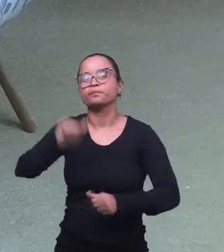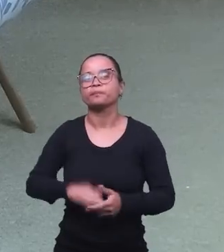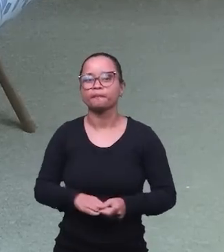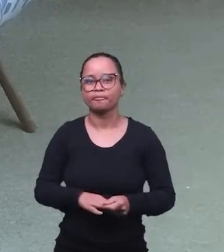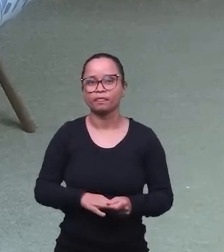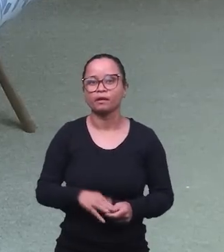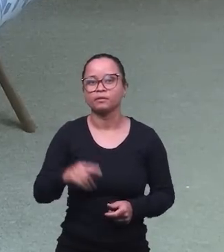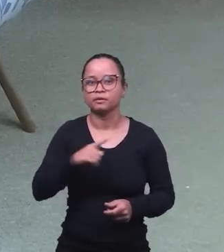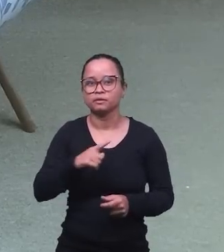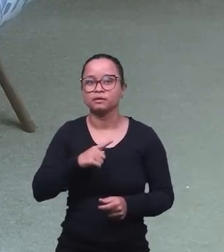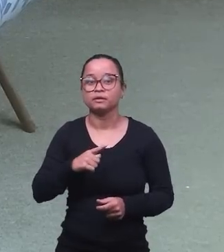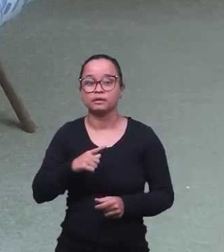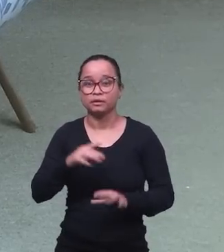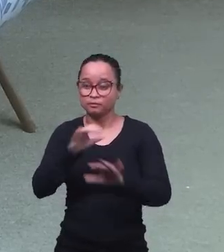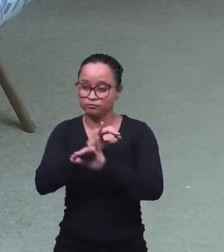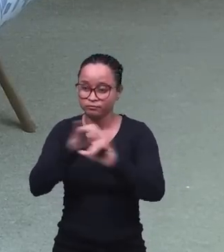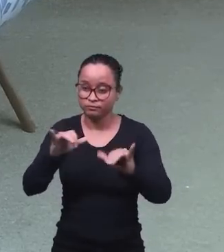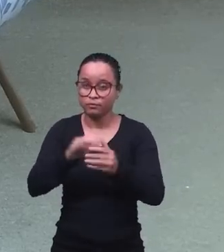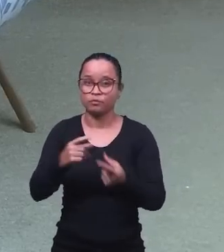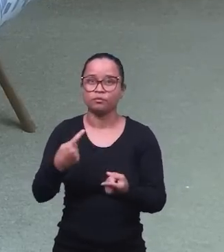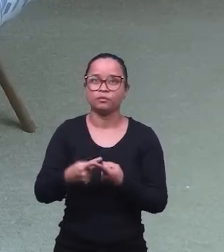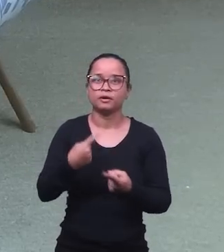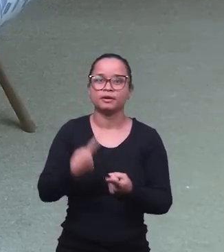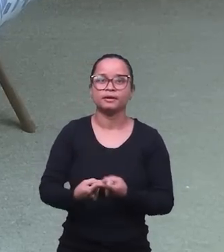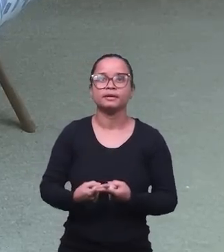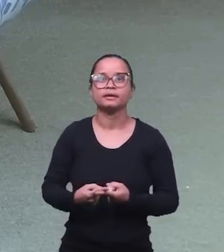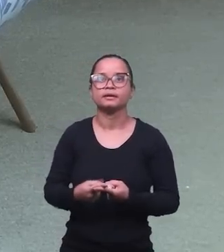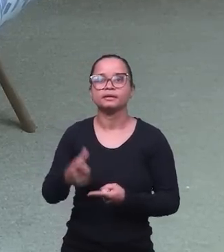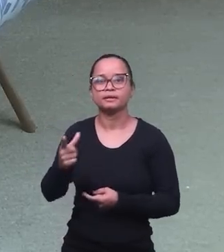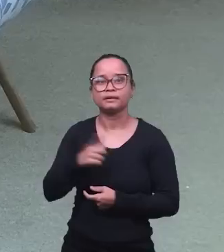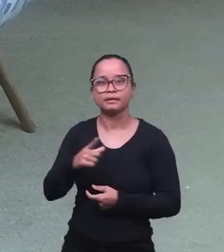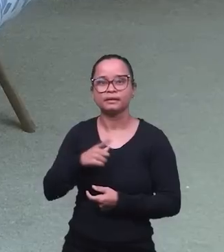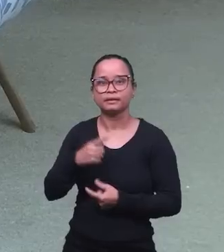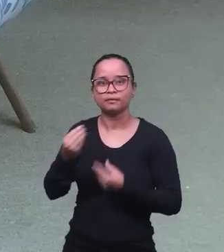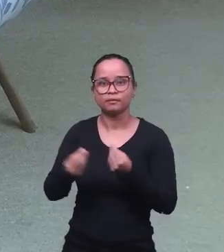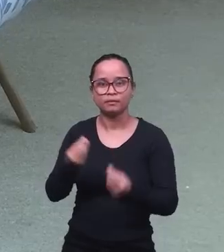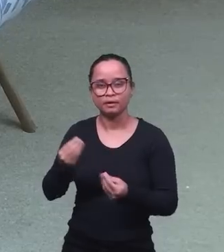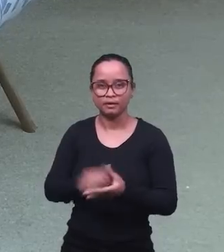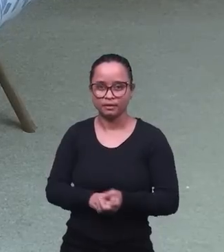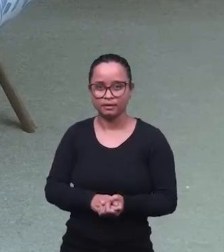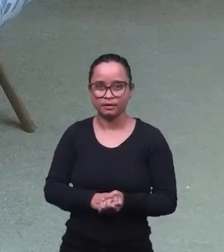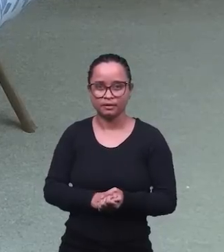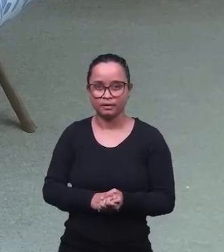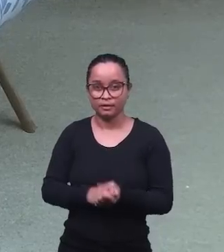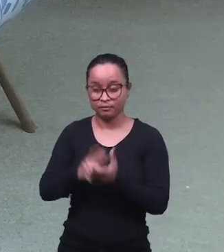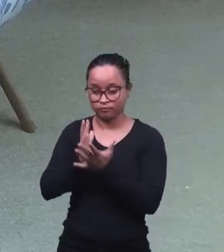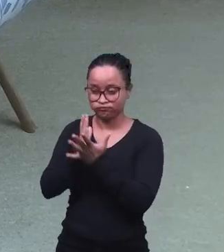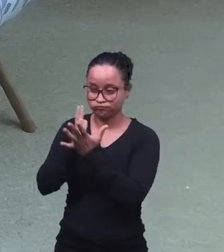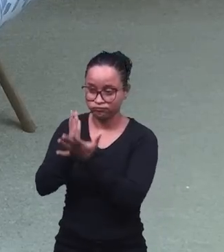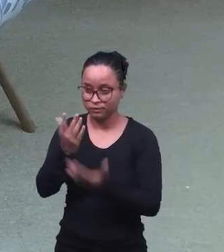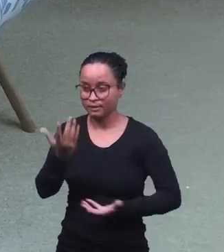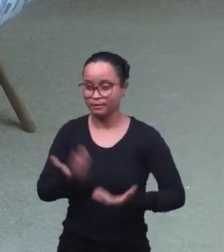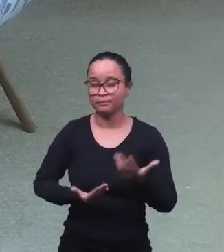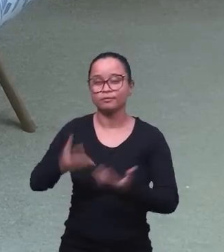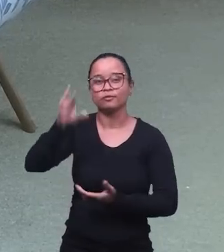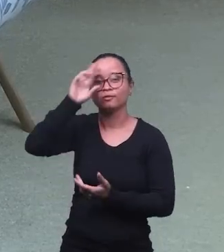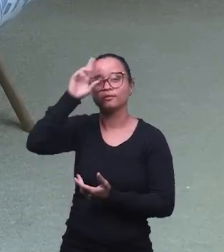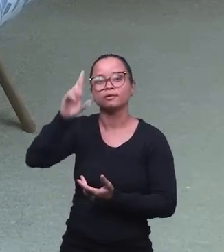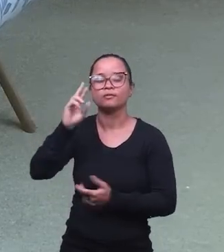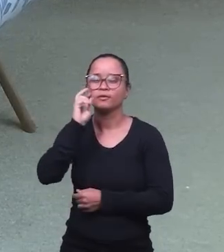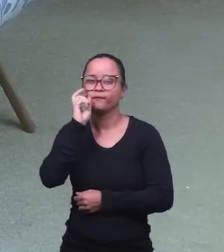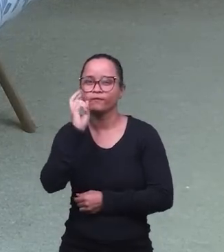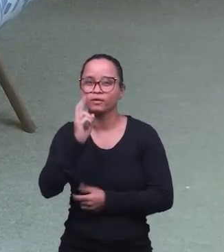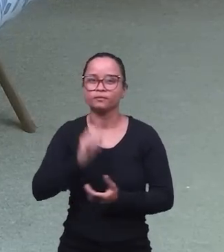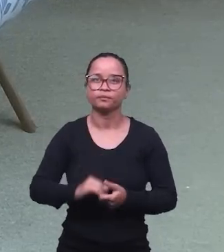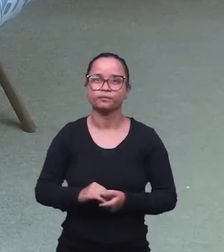apacentar, para levar uma palavra, para, enfim, sermos o esteio para o rebanho, ensiná-los a andar na presença do Senhor. E quando